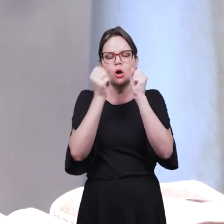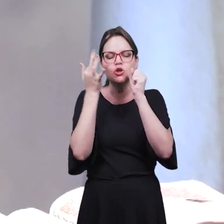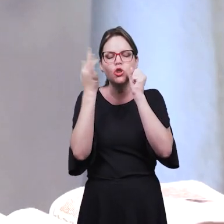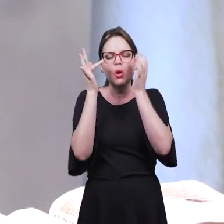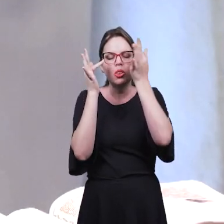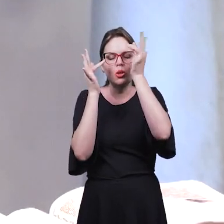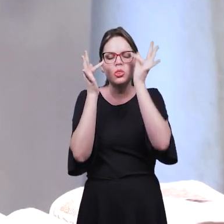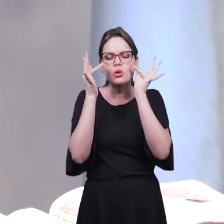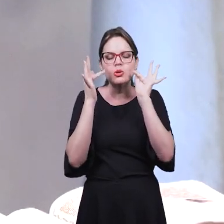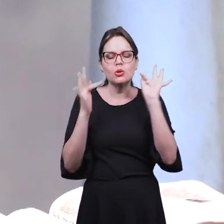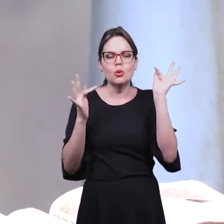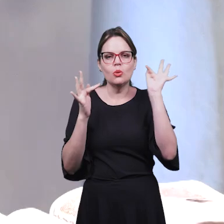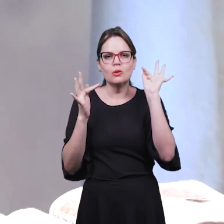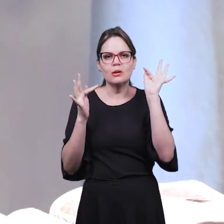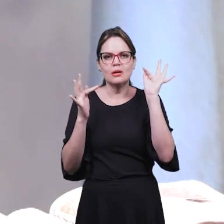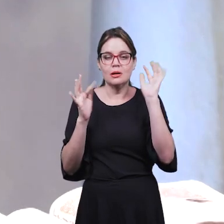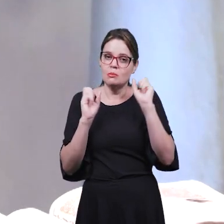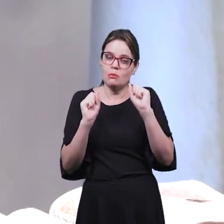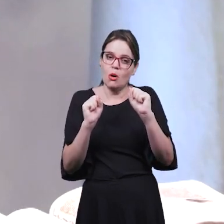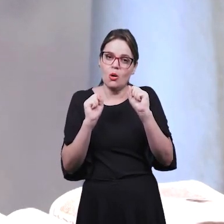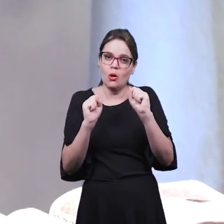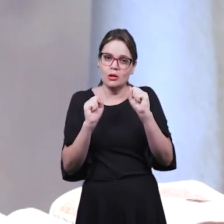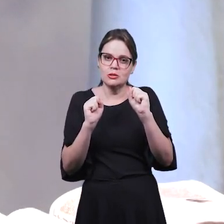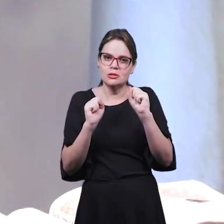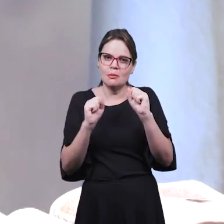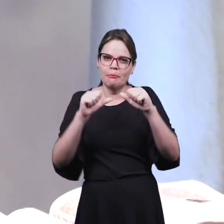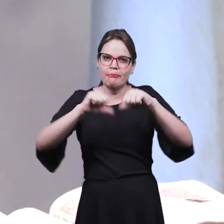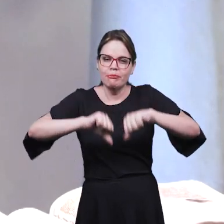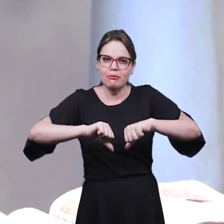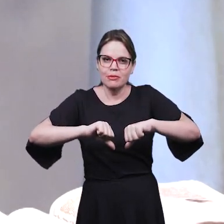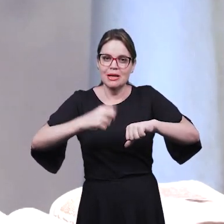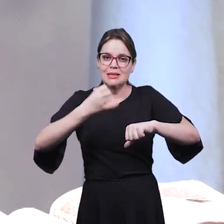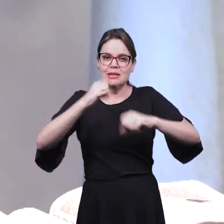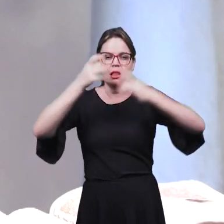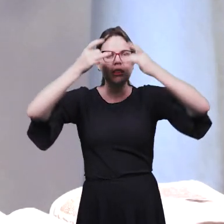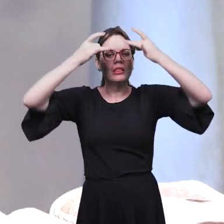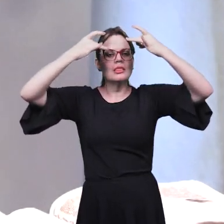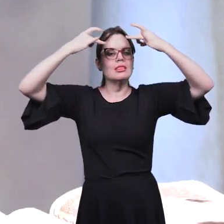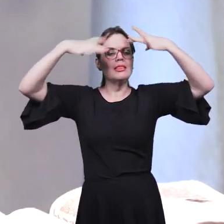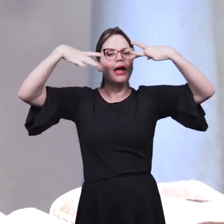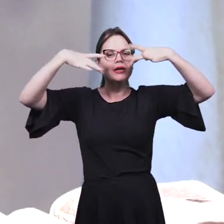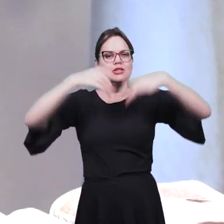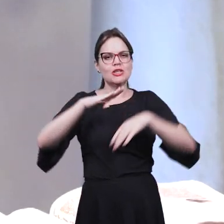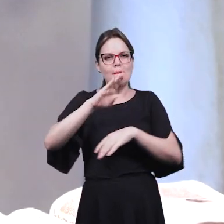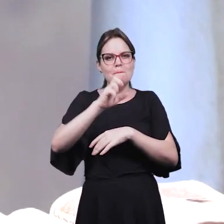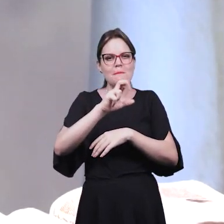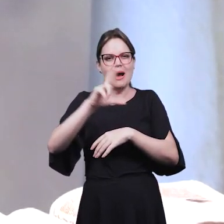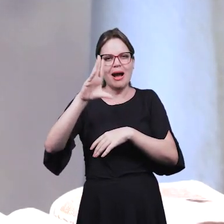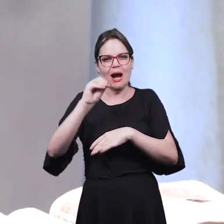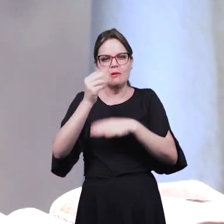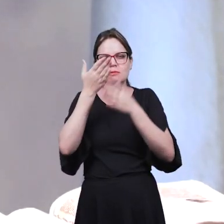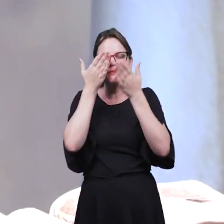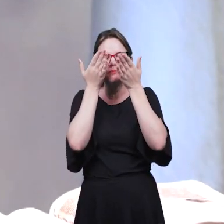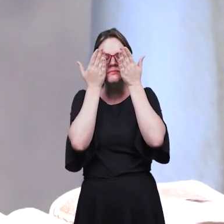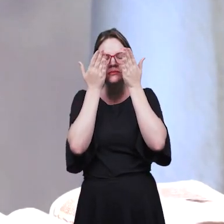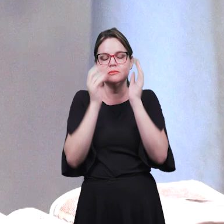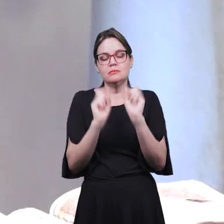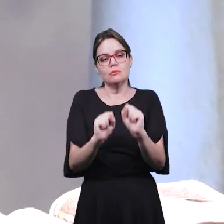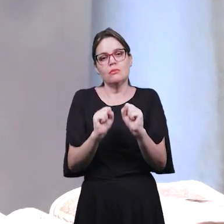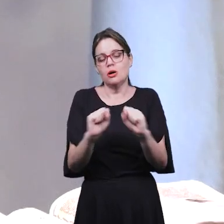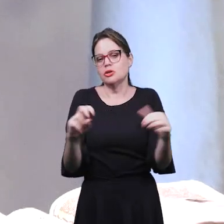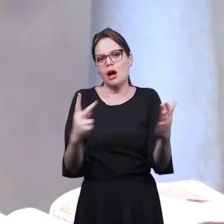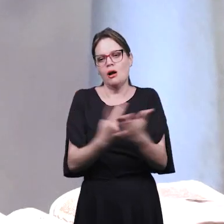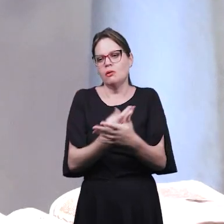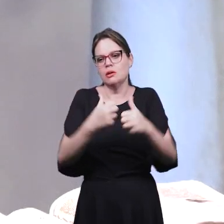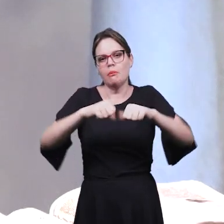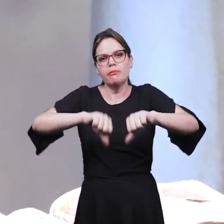de Siloé significa o enviado, nós lemos aqui enviado, né? Significa enviado. Jesus foi ser enviado para resgatar o homem, restaurar